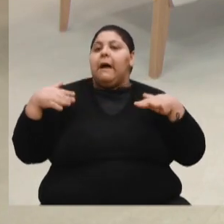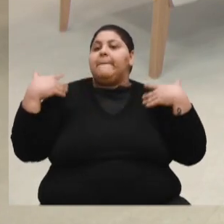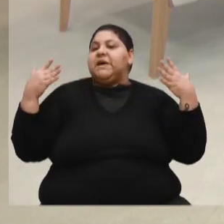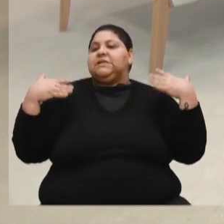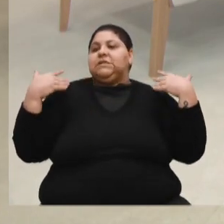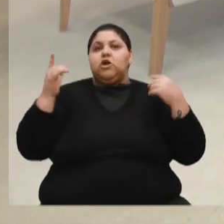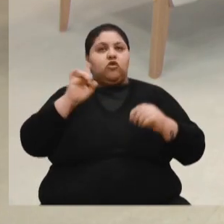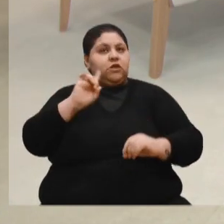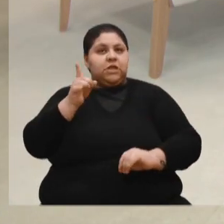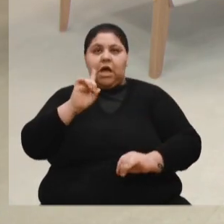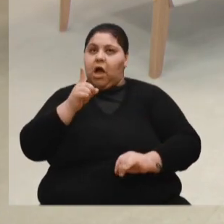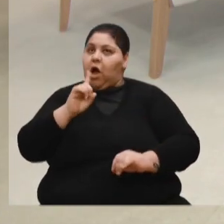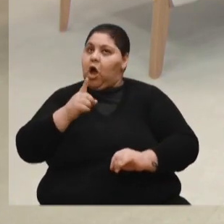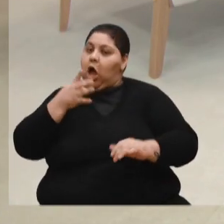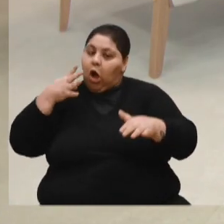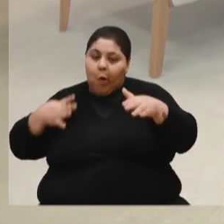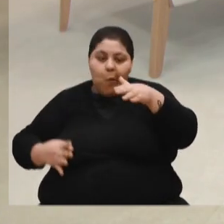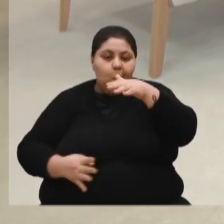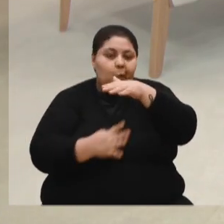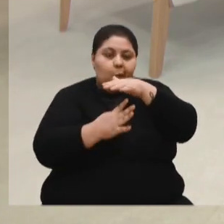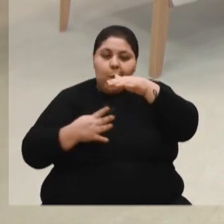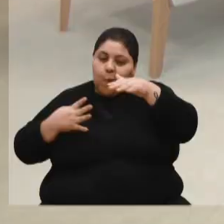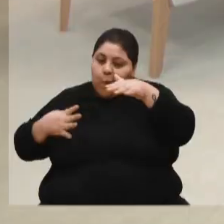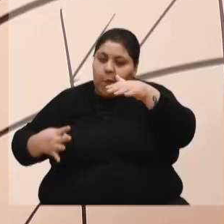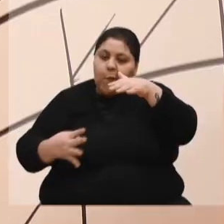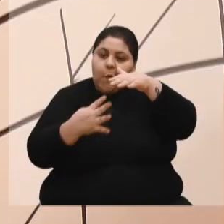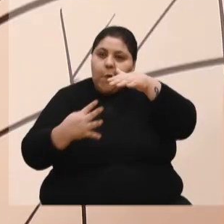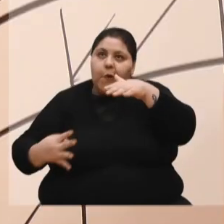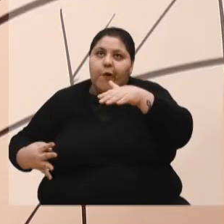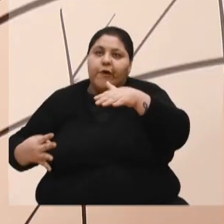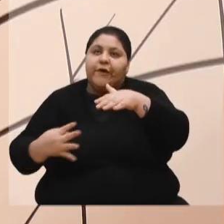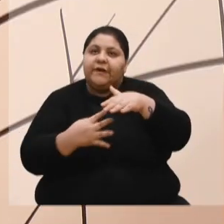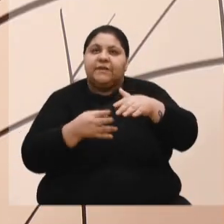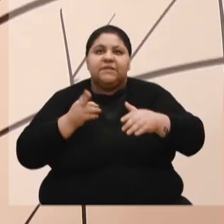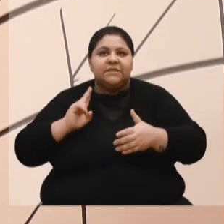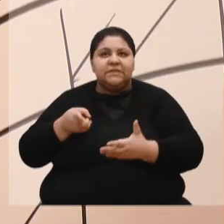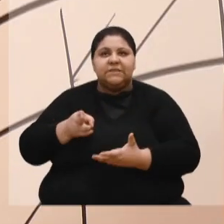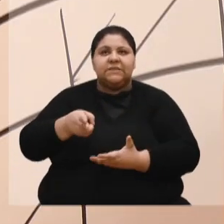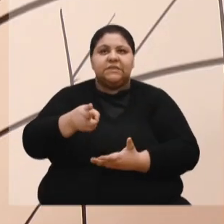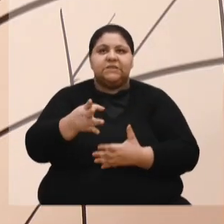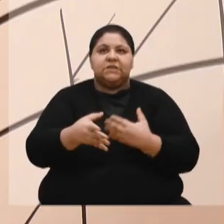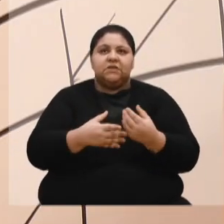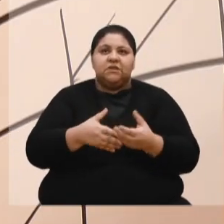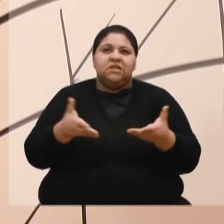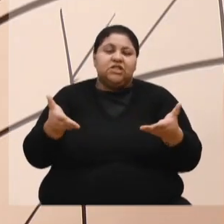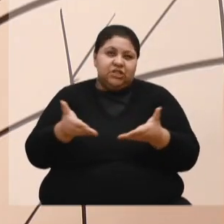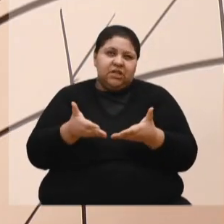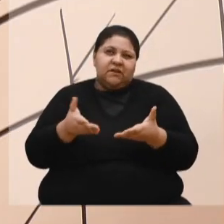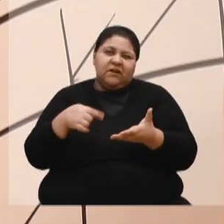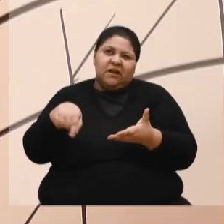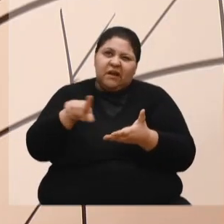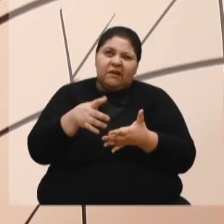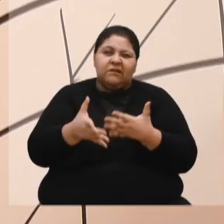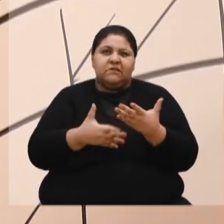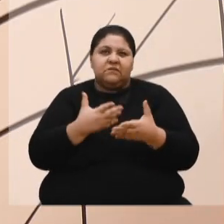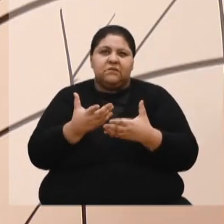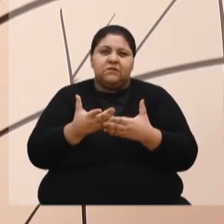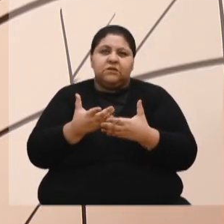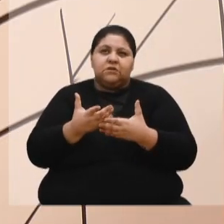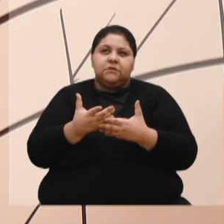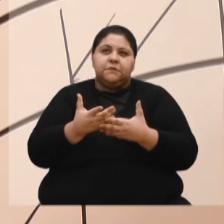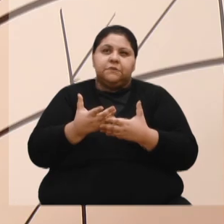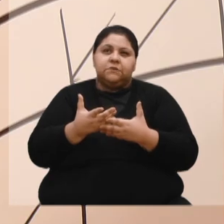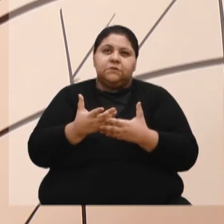Os deslocamentos humanos sempre são causados por fenômenos talvez já bastante conhecidos de